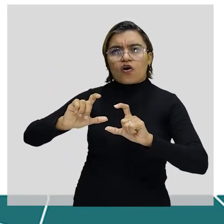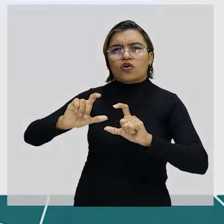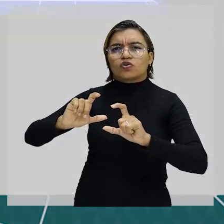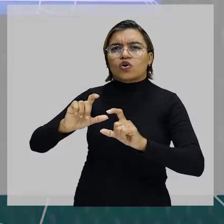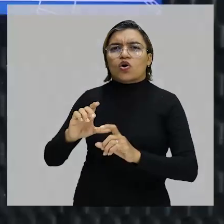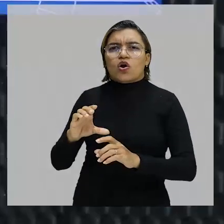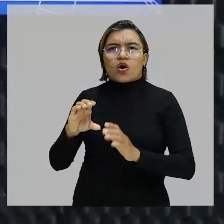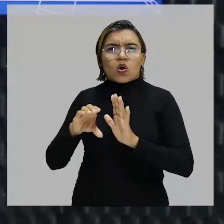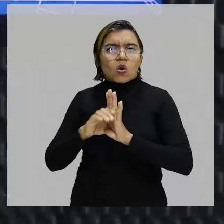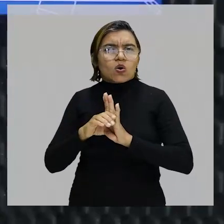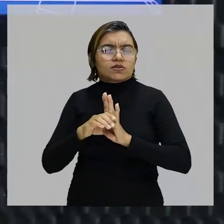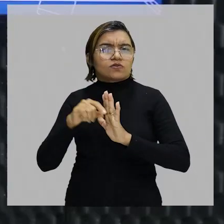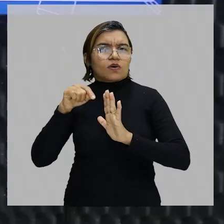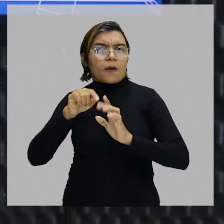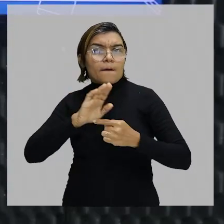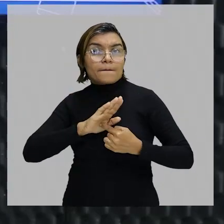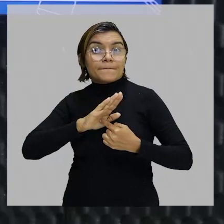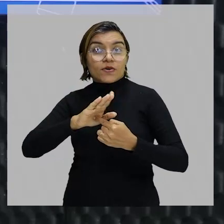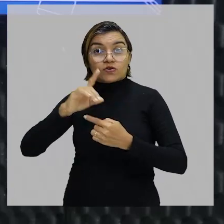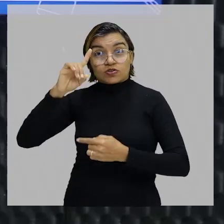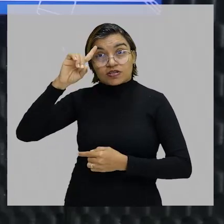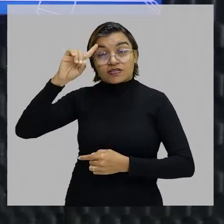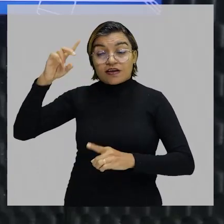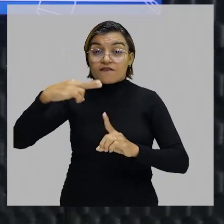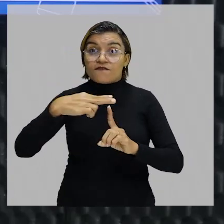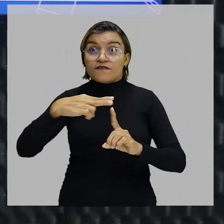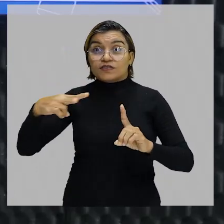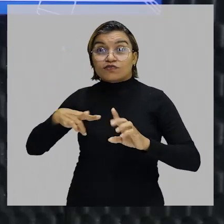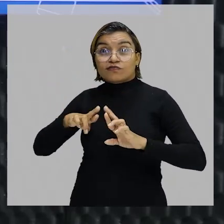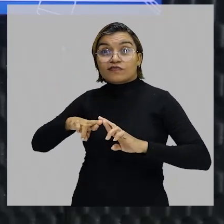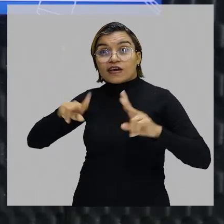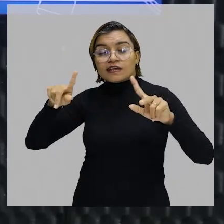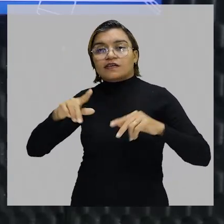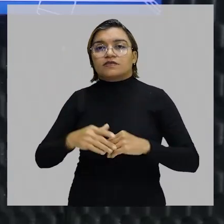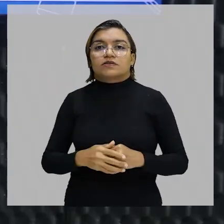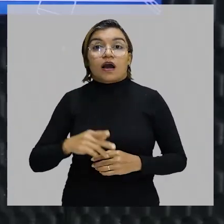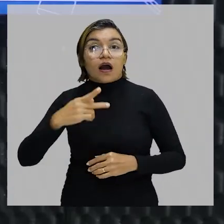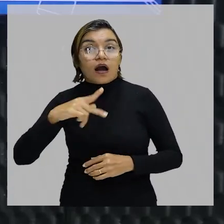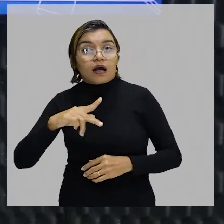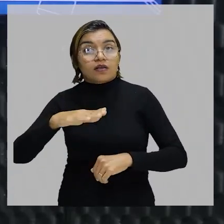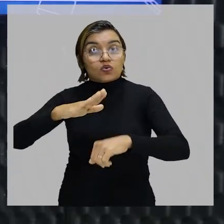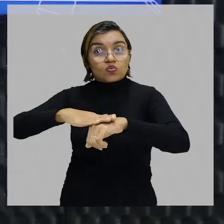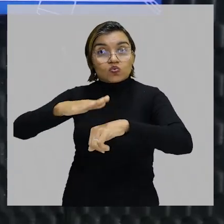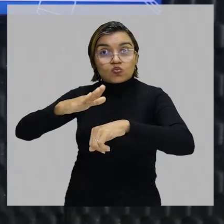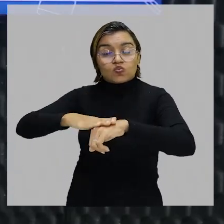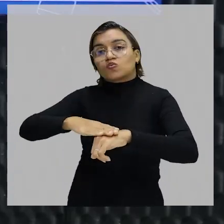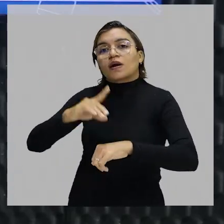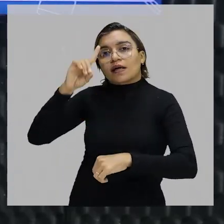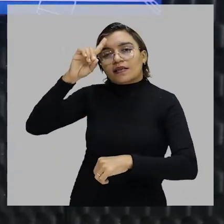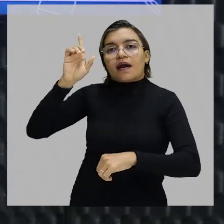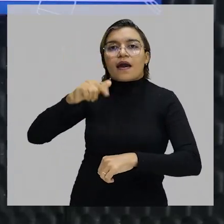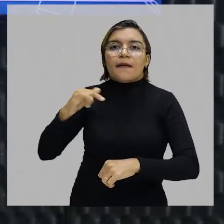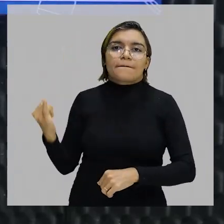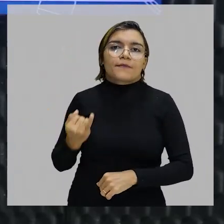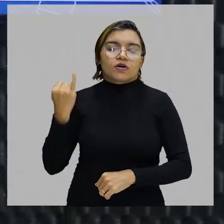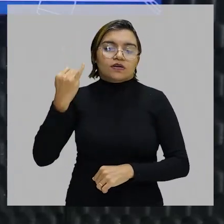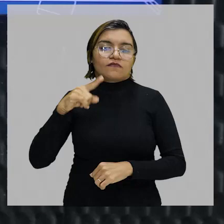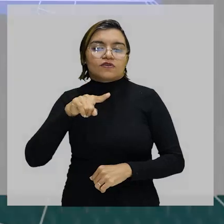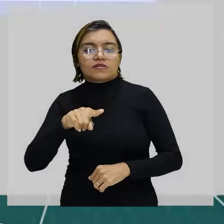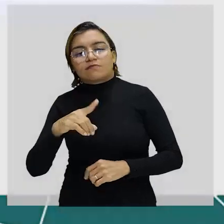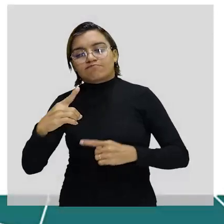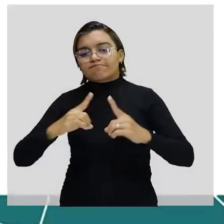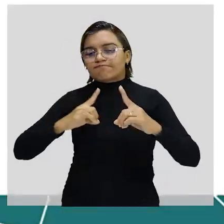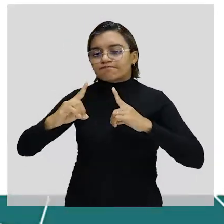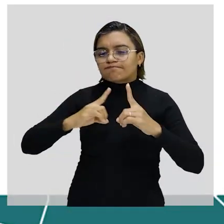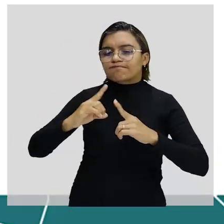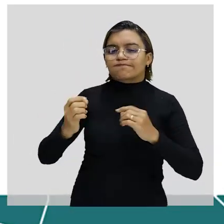foto onde você tem uma ideia, uma visão diferente sobre aquilo. A tua ideia é importante. Tanto é que na hora que você discute essa questão